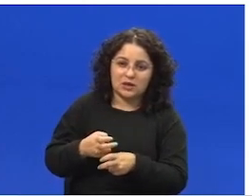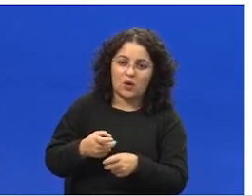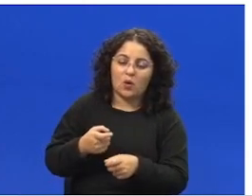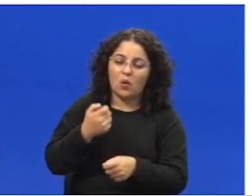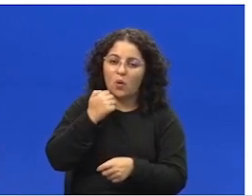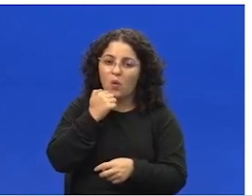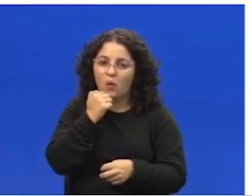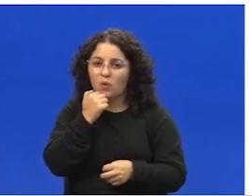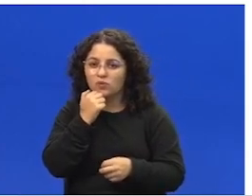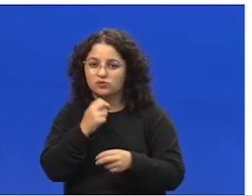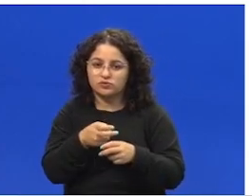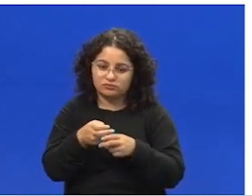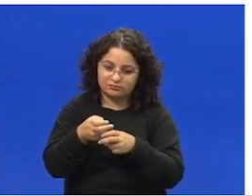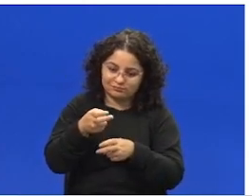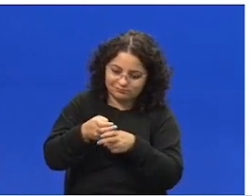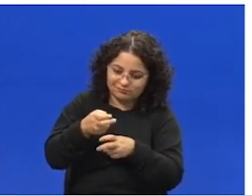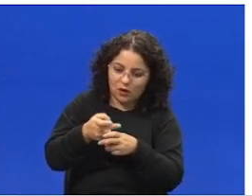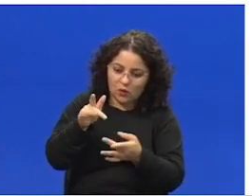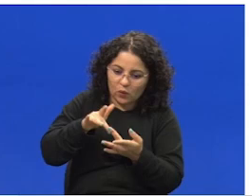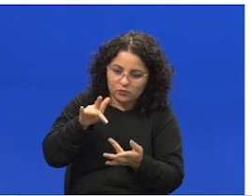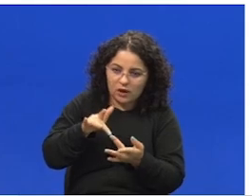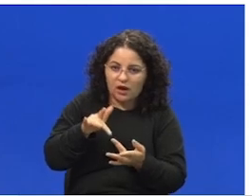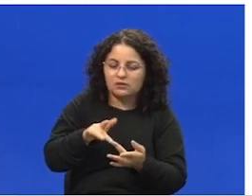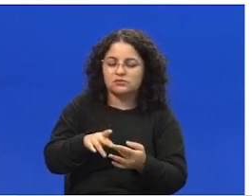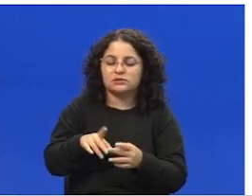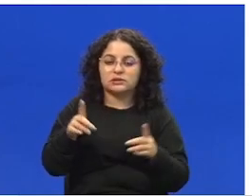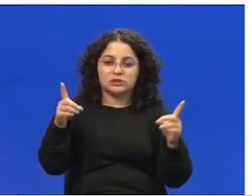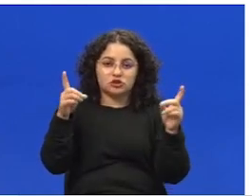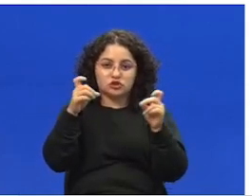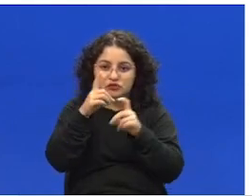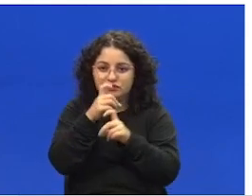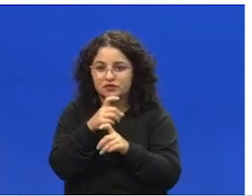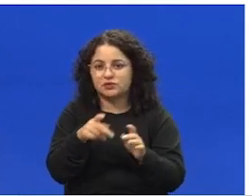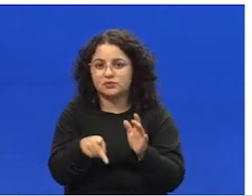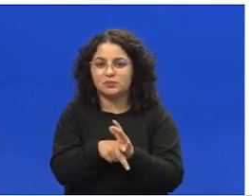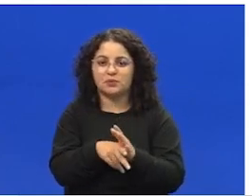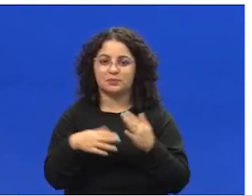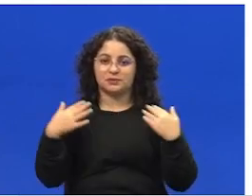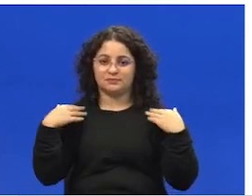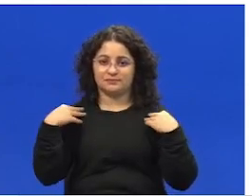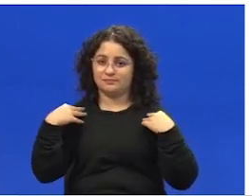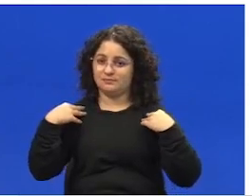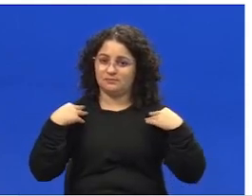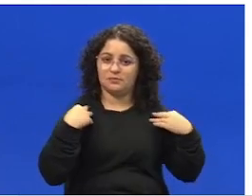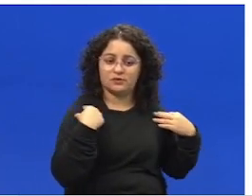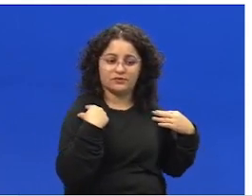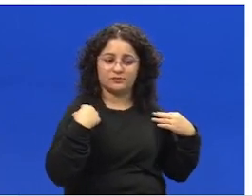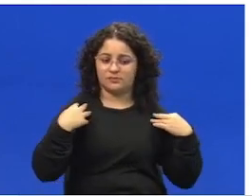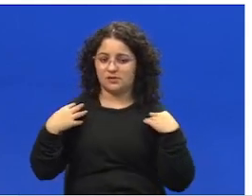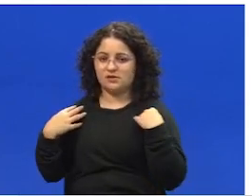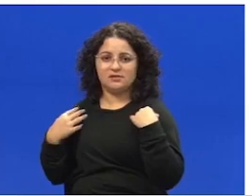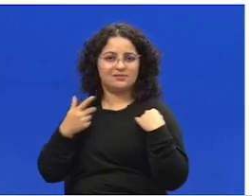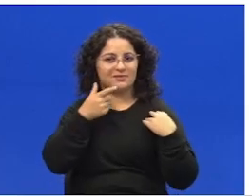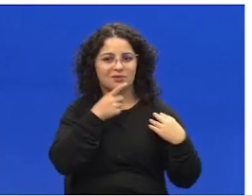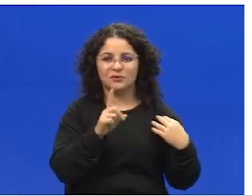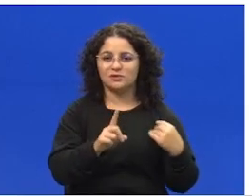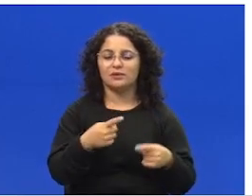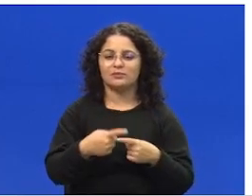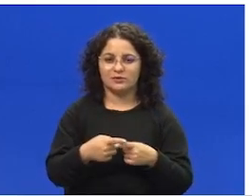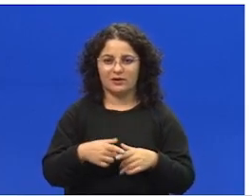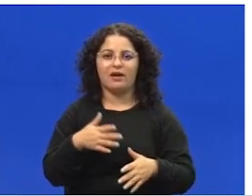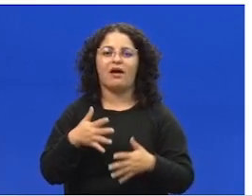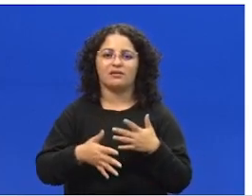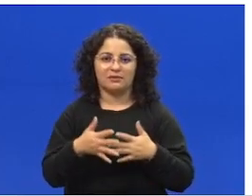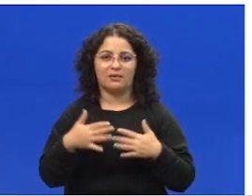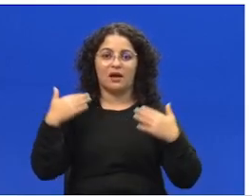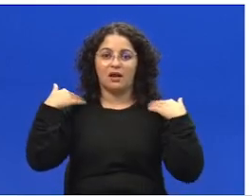segmentos superiores e inferiores. Dificuldade para flexão de tronco, porque também vai impedir a mobilidade da